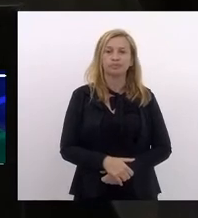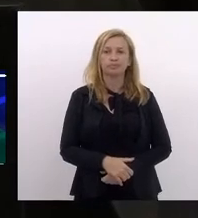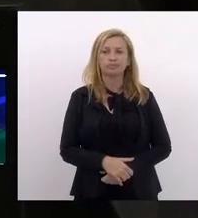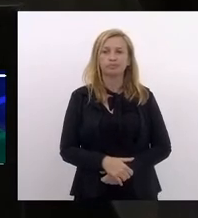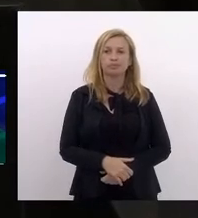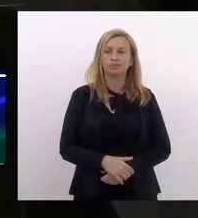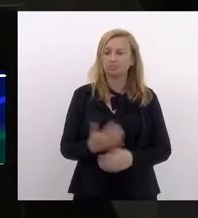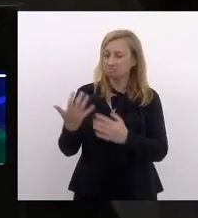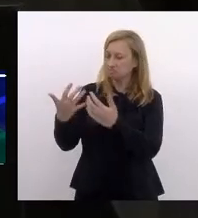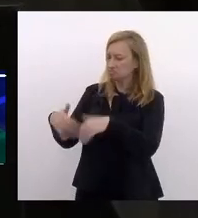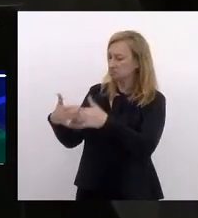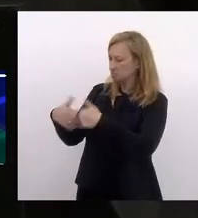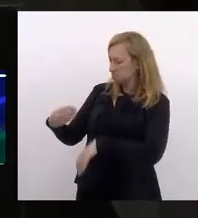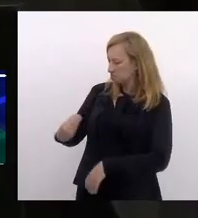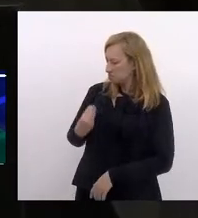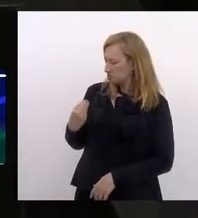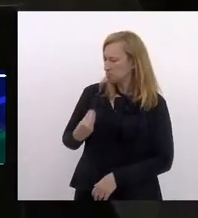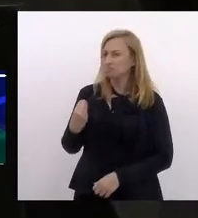um Petrópolis